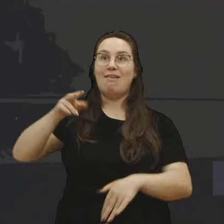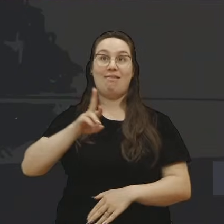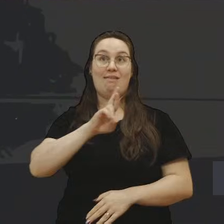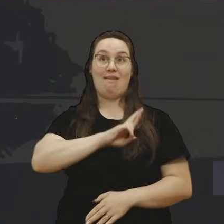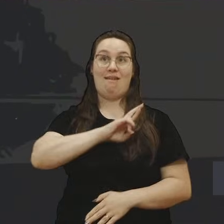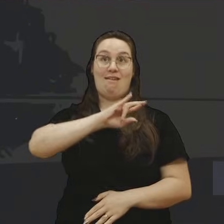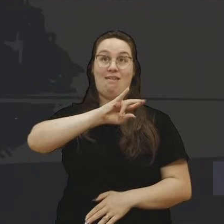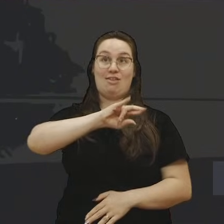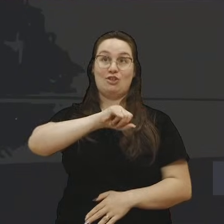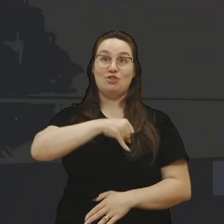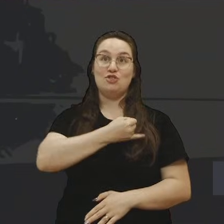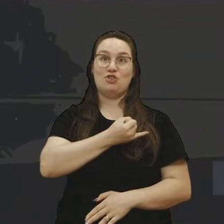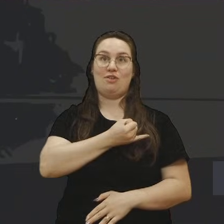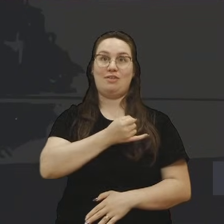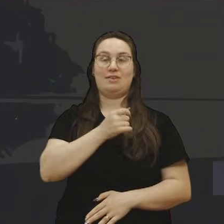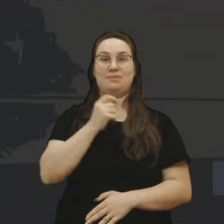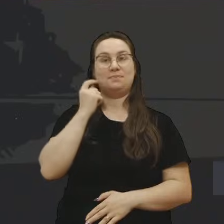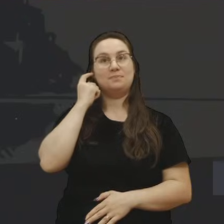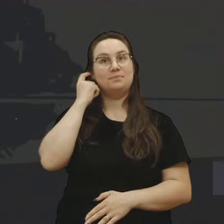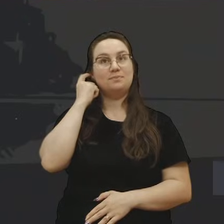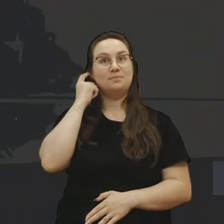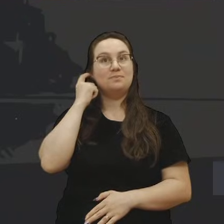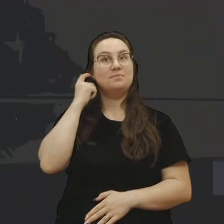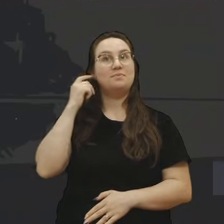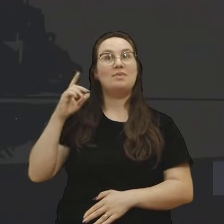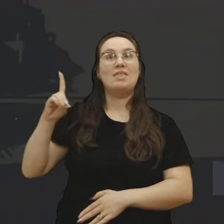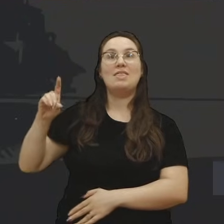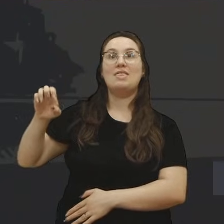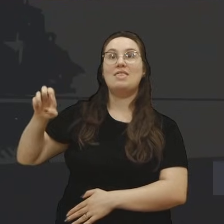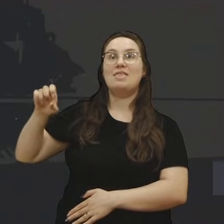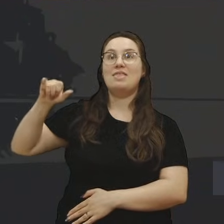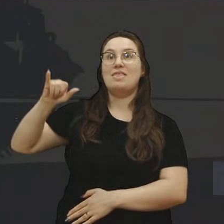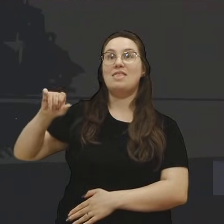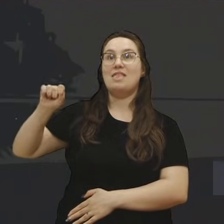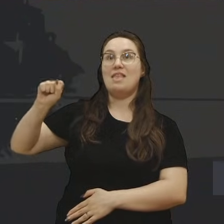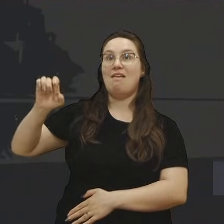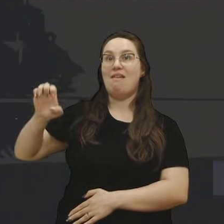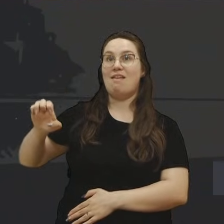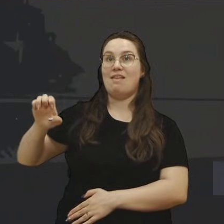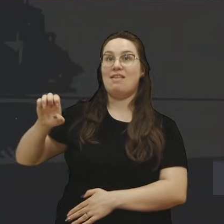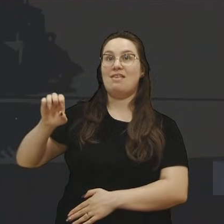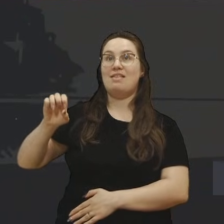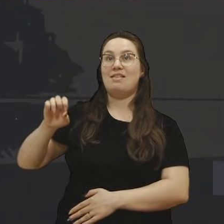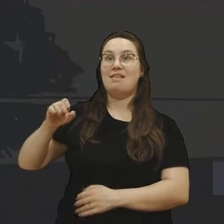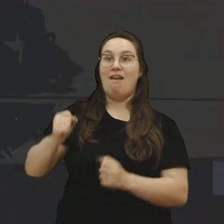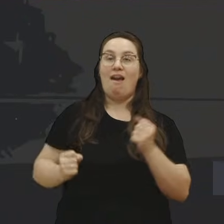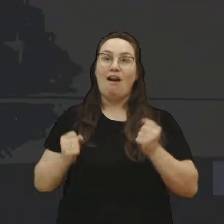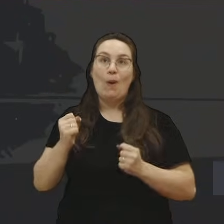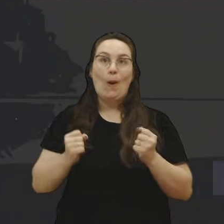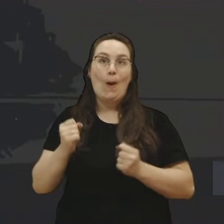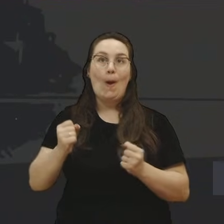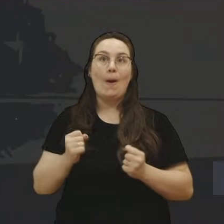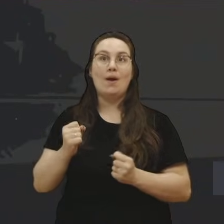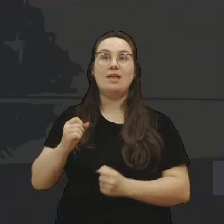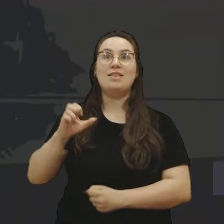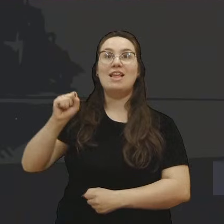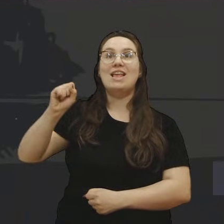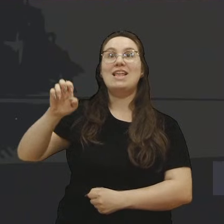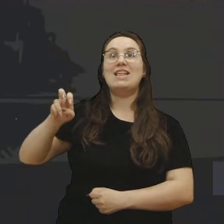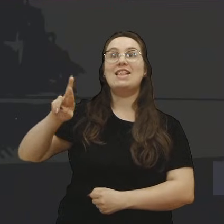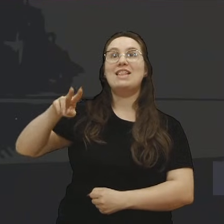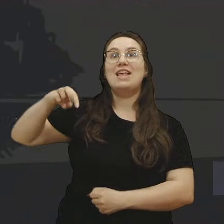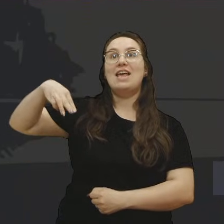da Juventude. Deise Santos, Atletismo Corrida. Ser Medianeira,